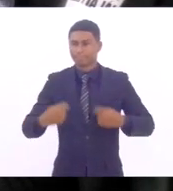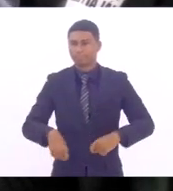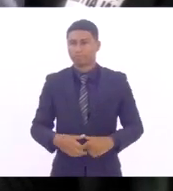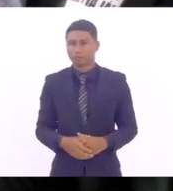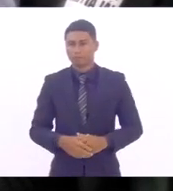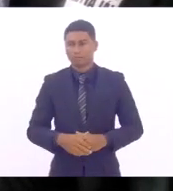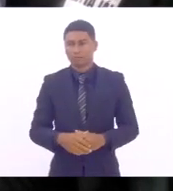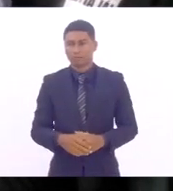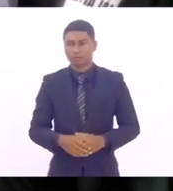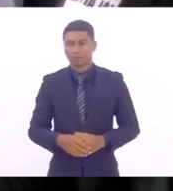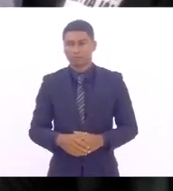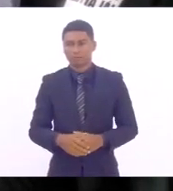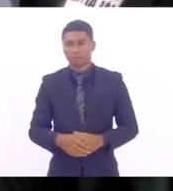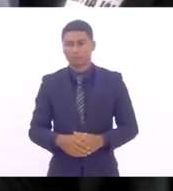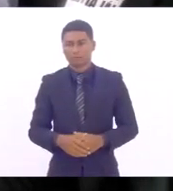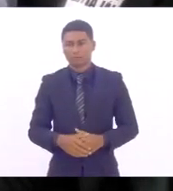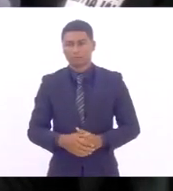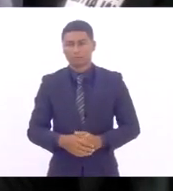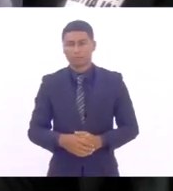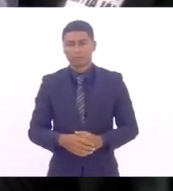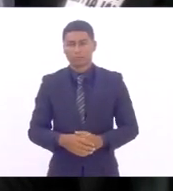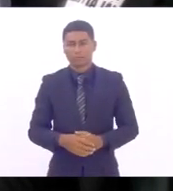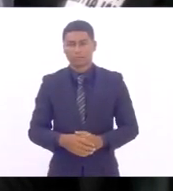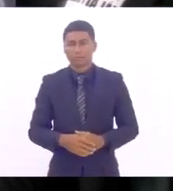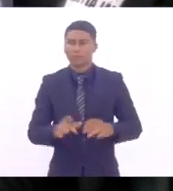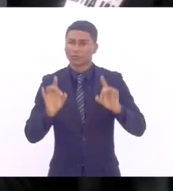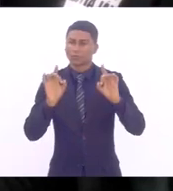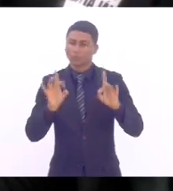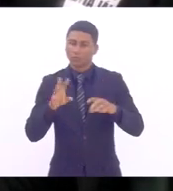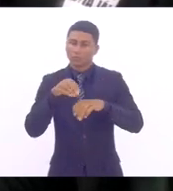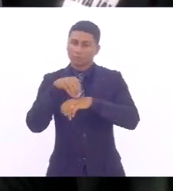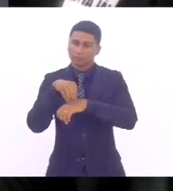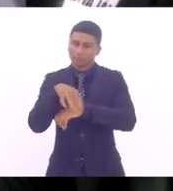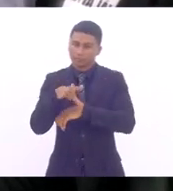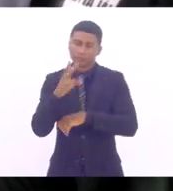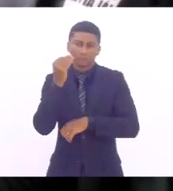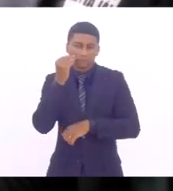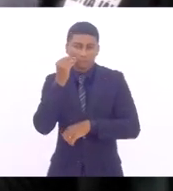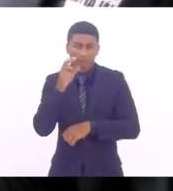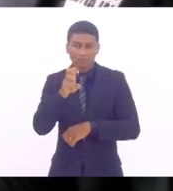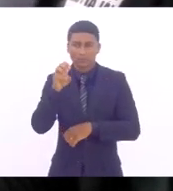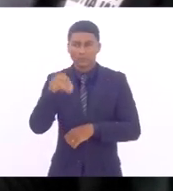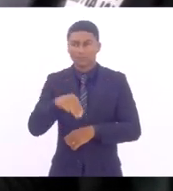muito bem, desculpe, era só dessa orientação de tentar ter as 5 minutos.